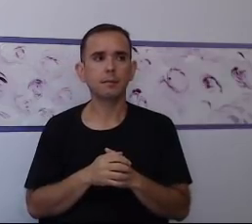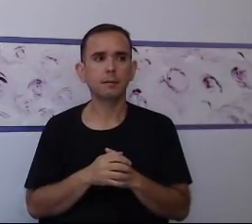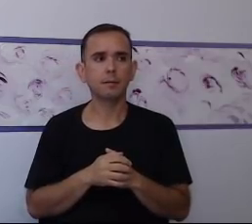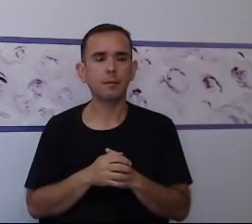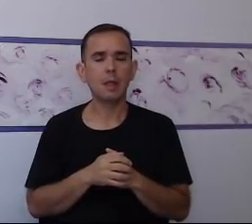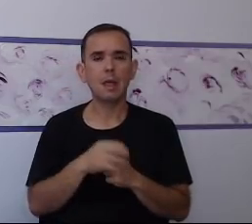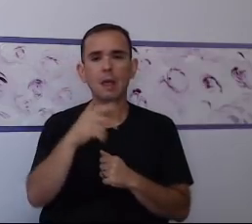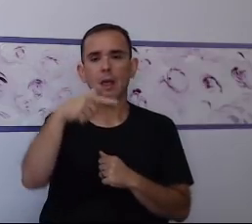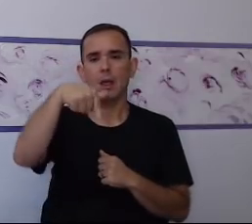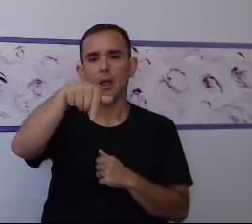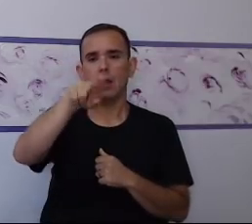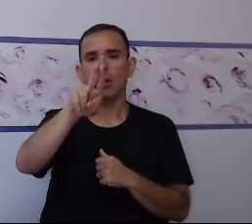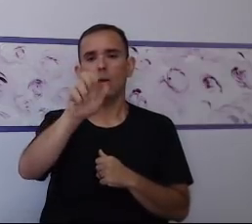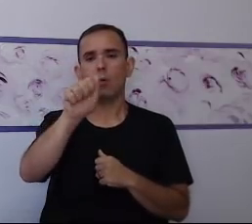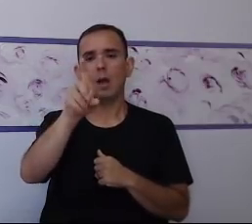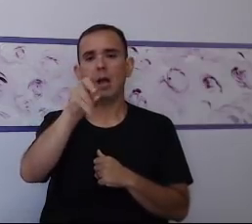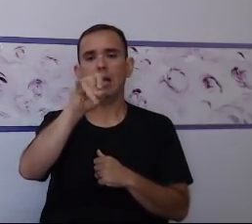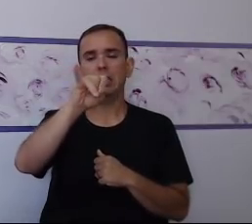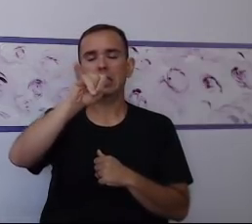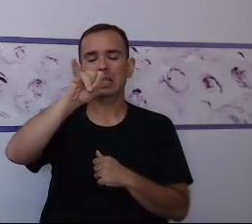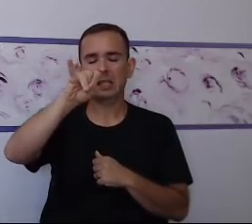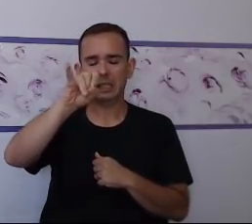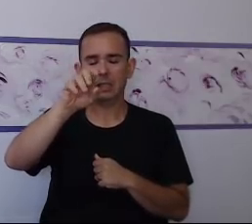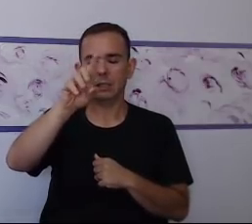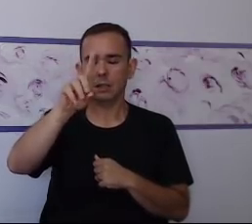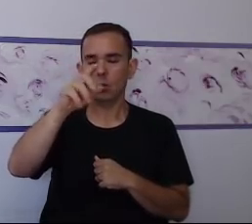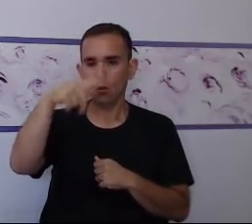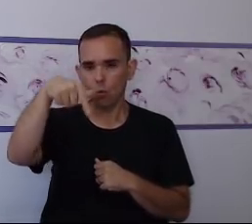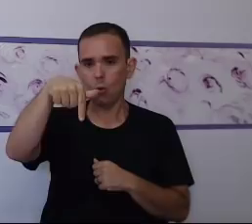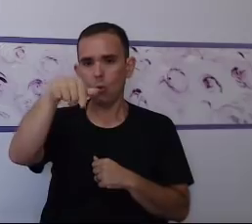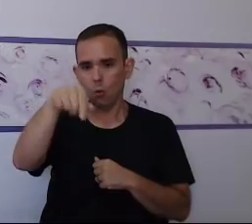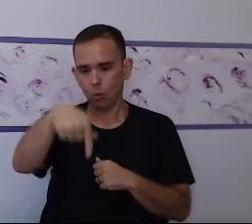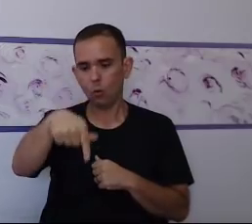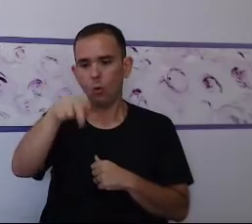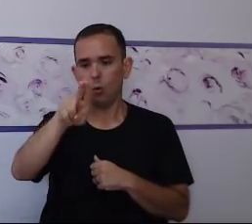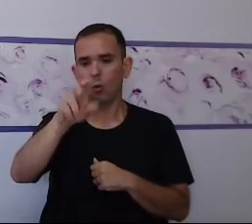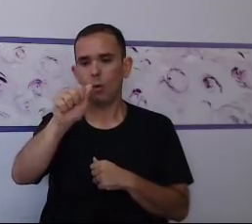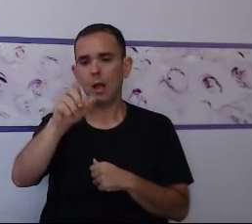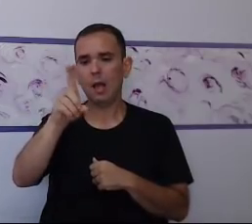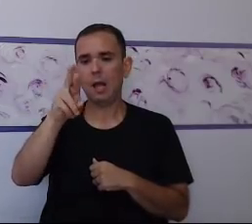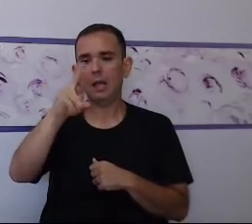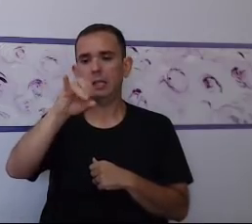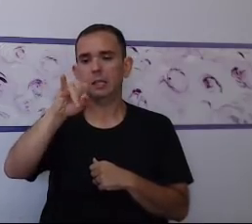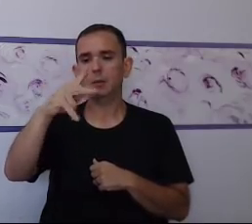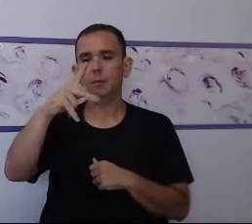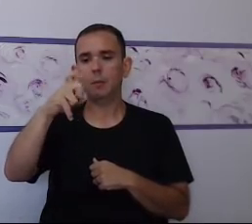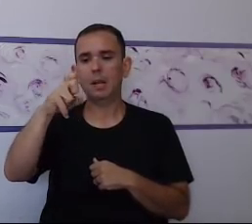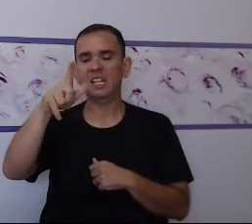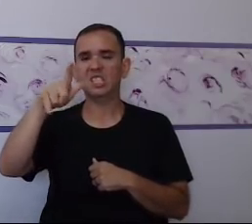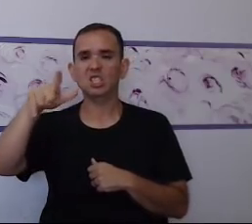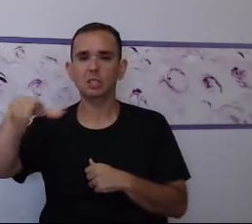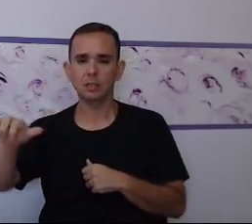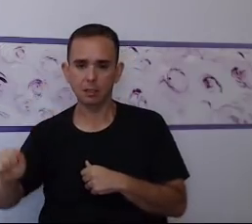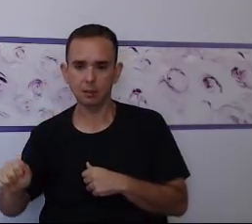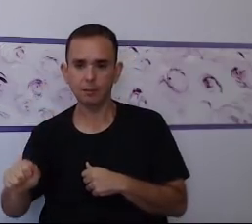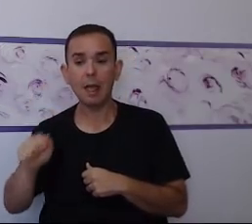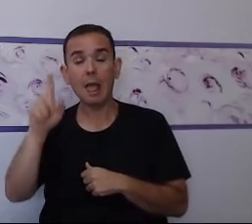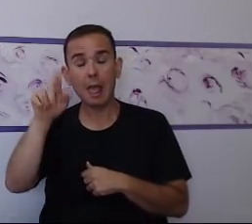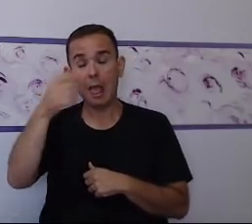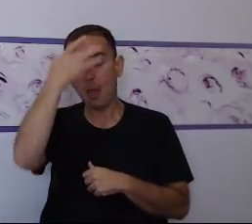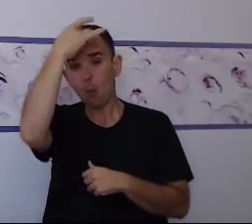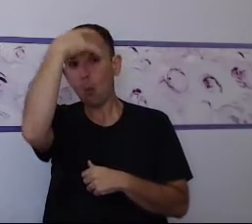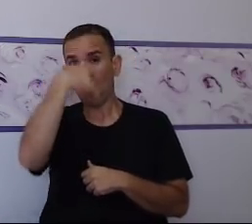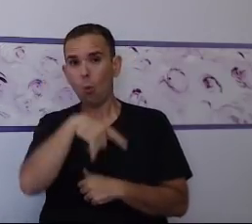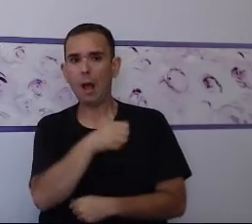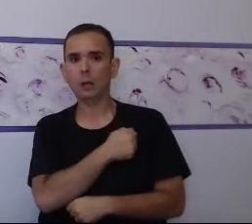E a quadriplegia, que é o acometimento dos 4 membros. Então, quando a gente tem um aluno com paralisia cerebral